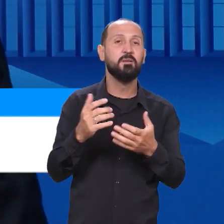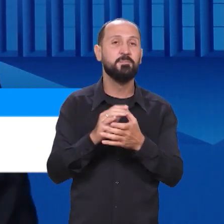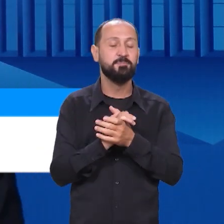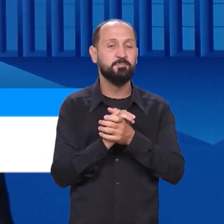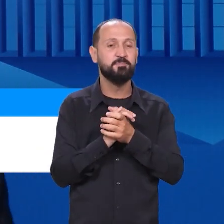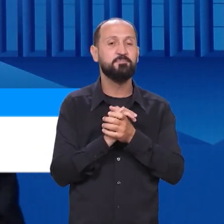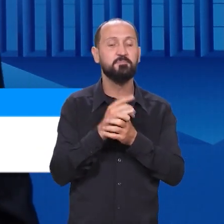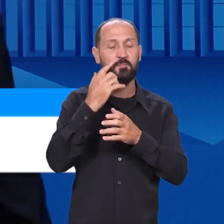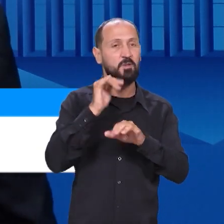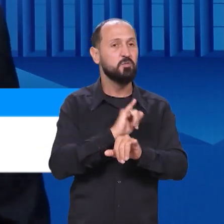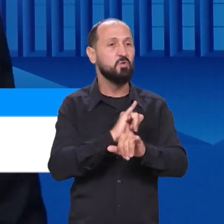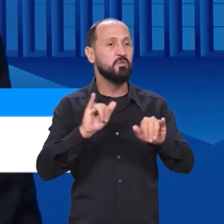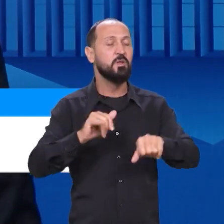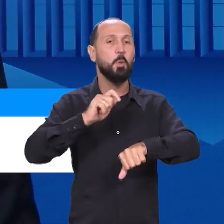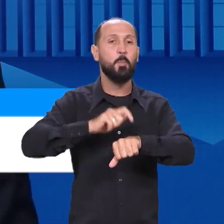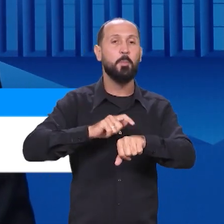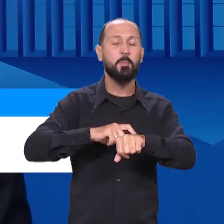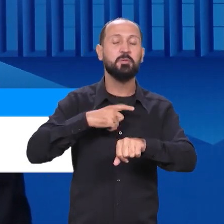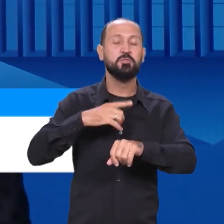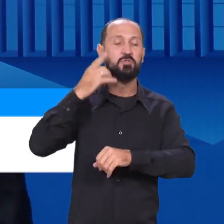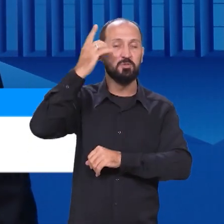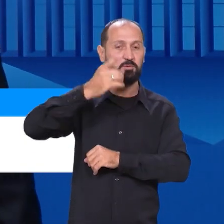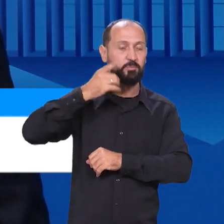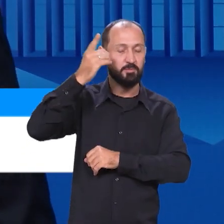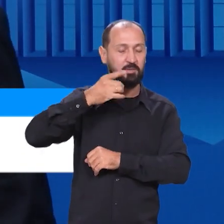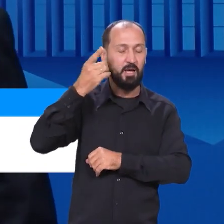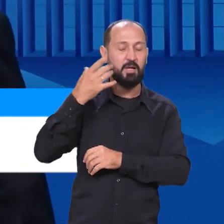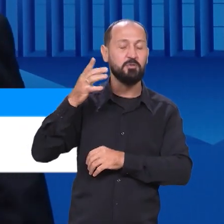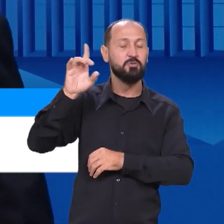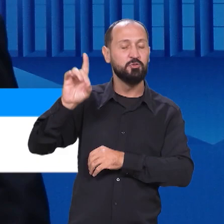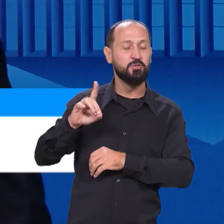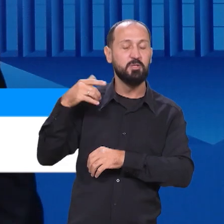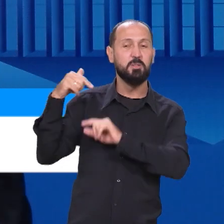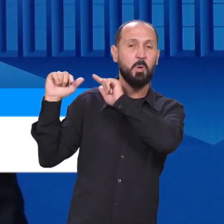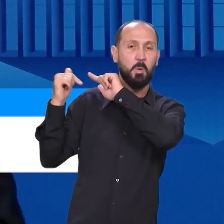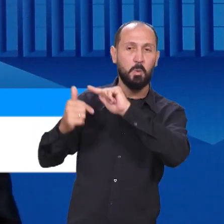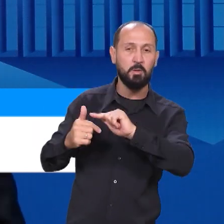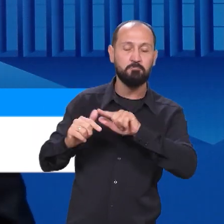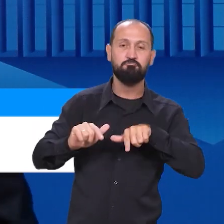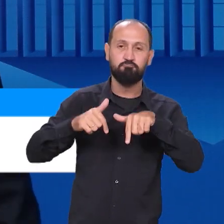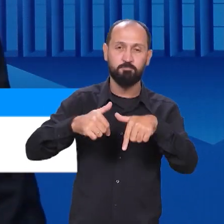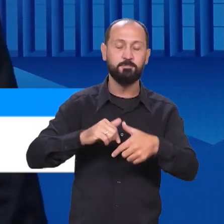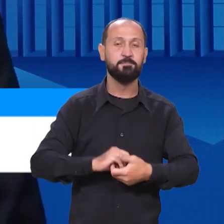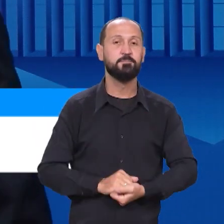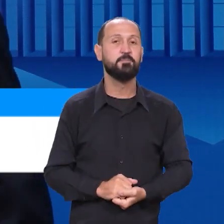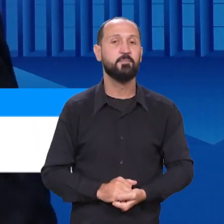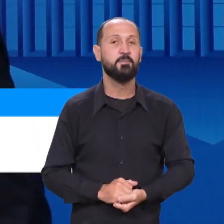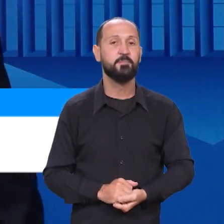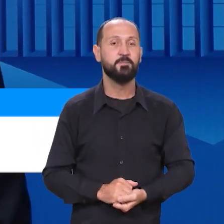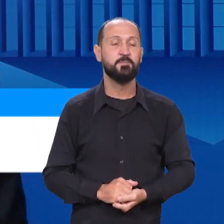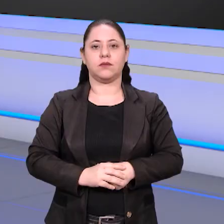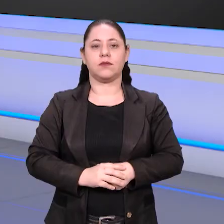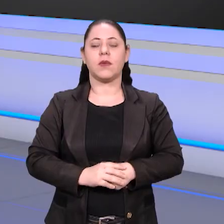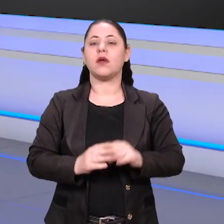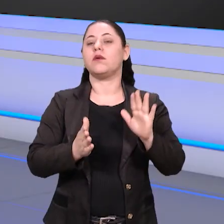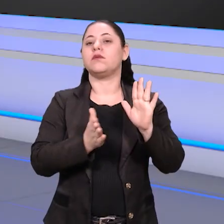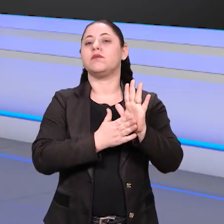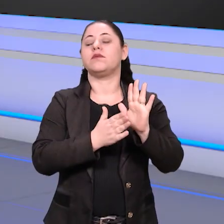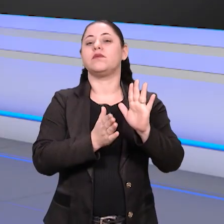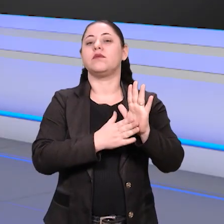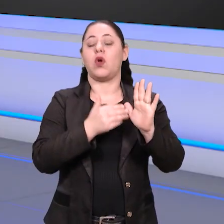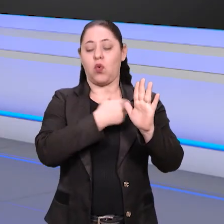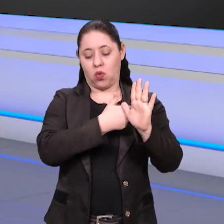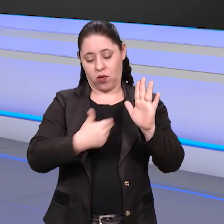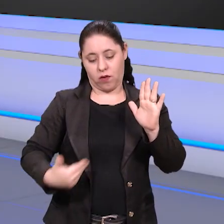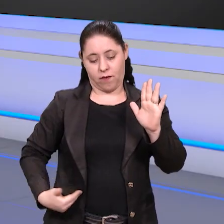da família, que é algo que a gente prega na condição de parlamentar de direita, conservador, combativo.